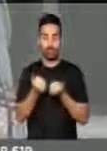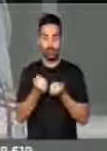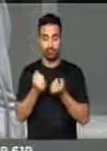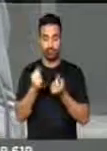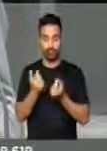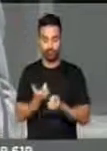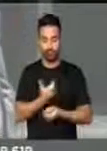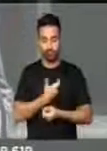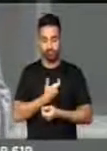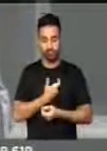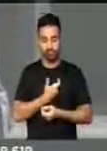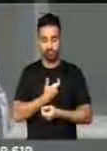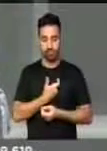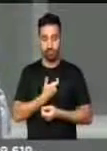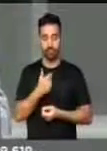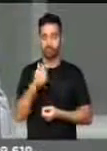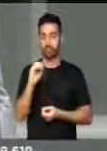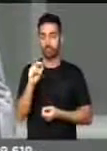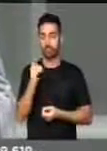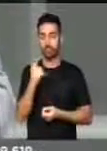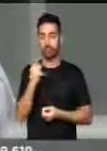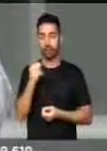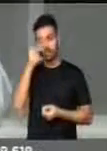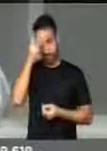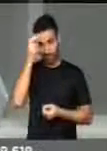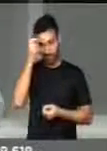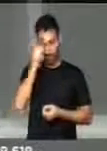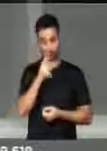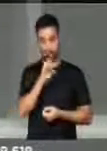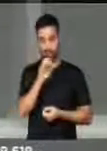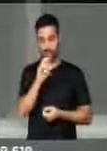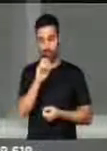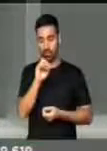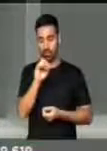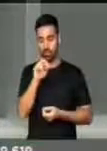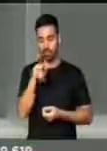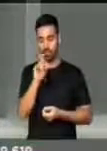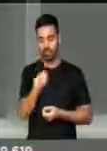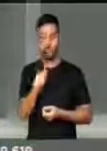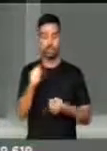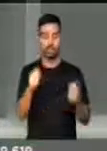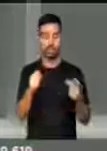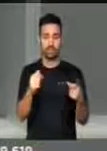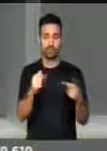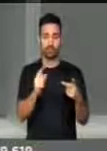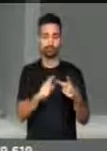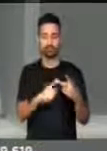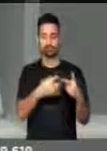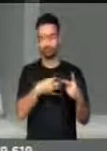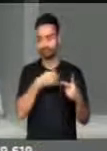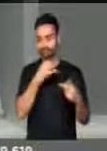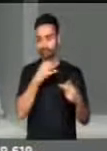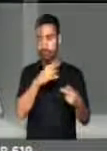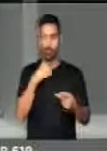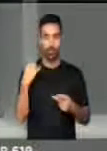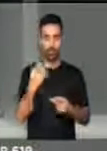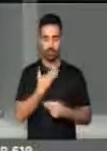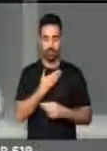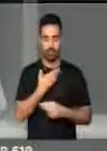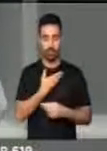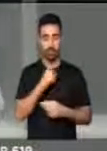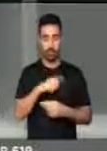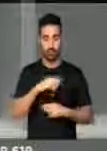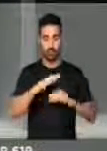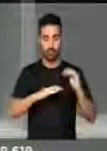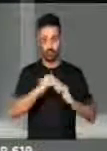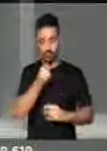grande medalha Nilo Coelho da Prefeitura de Petrolina. Segundo, registrar, lamentando o falecimento de um amigo,